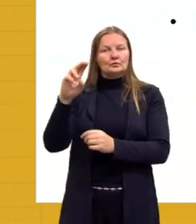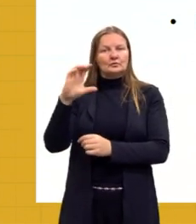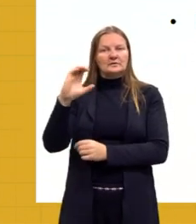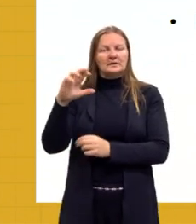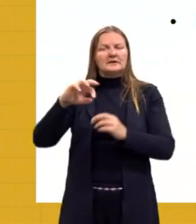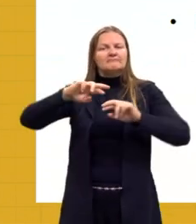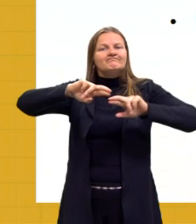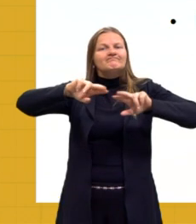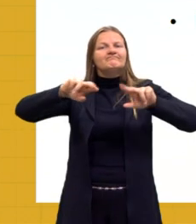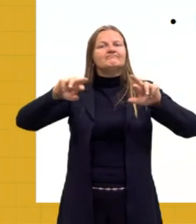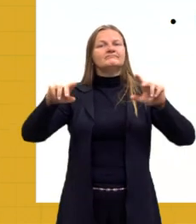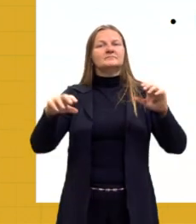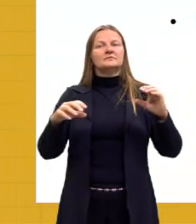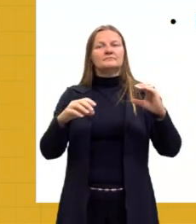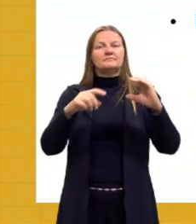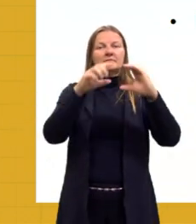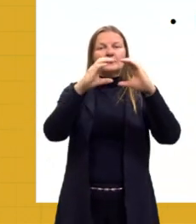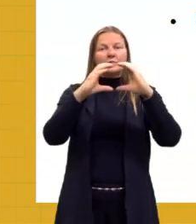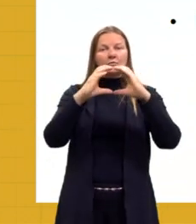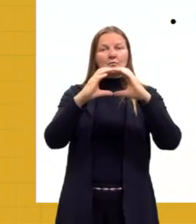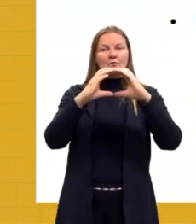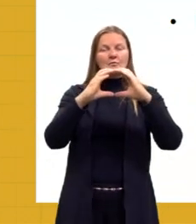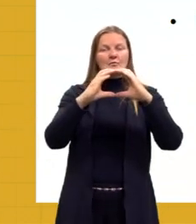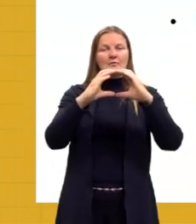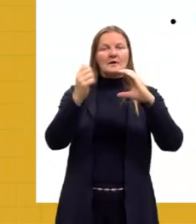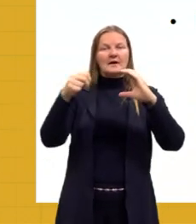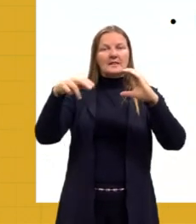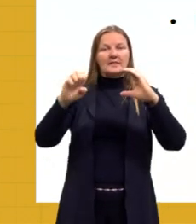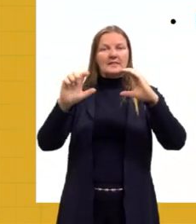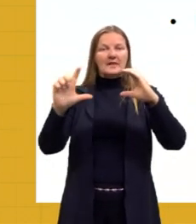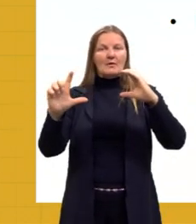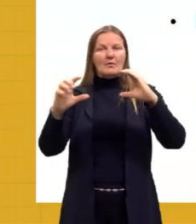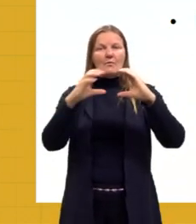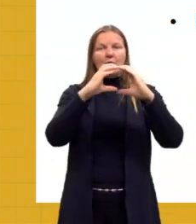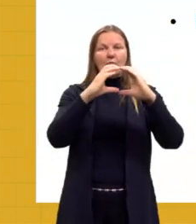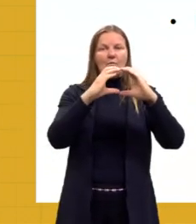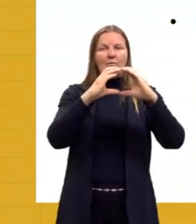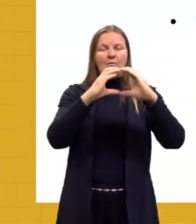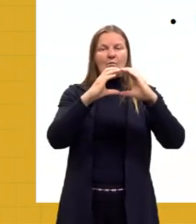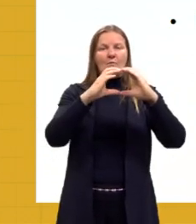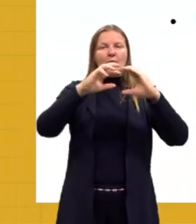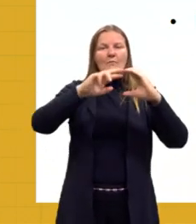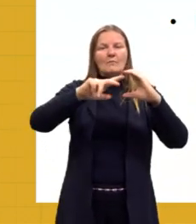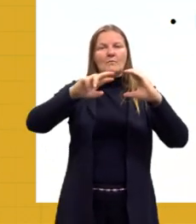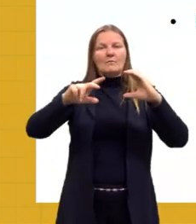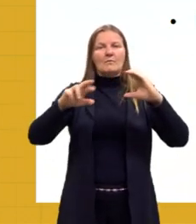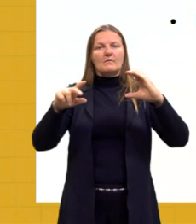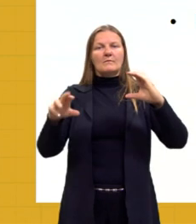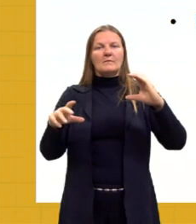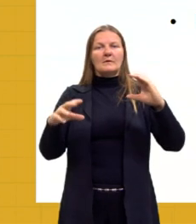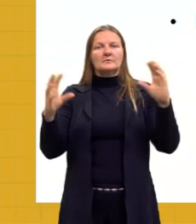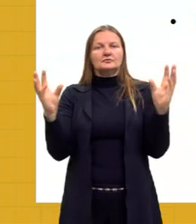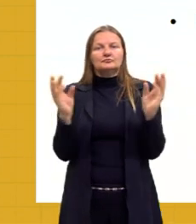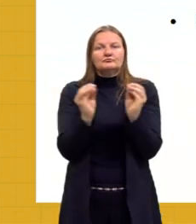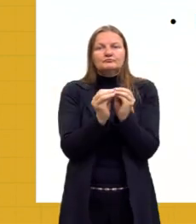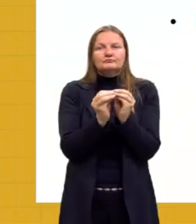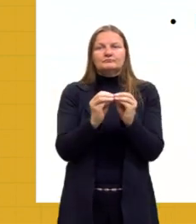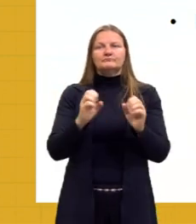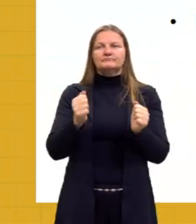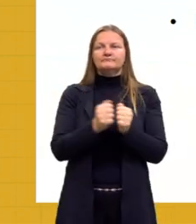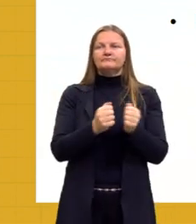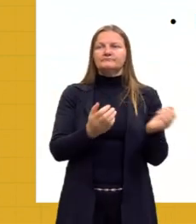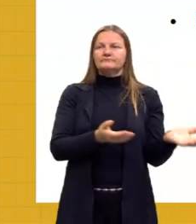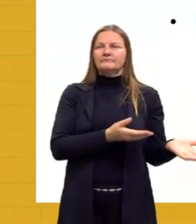são quando apresenta mais de um anel aromático E aí também tem outra classificação porque elas podem ser condensada